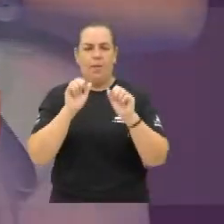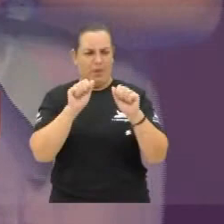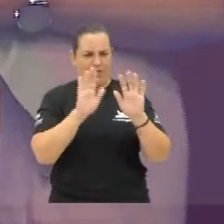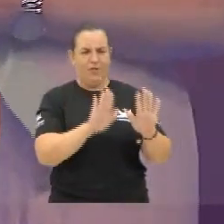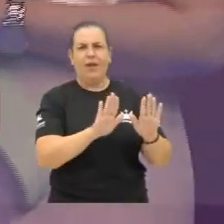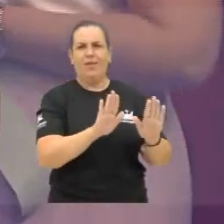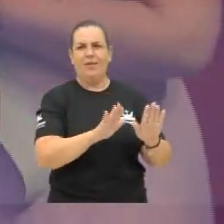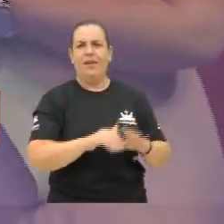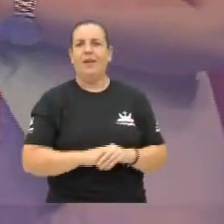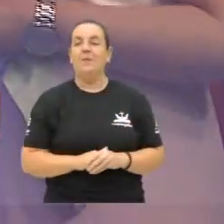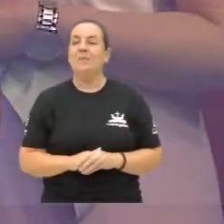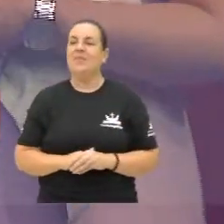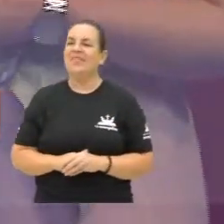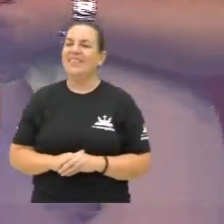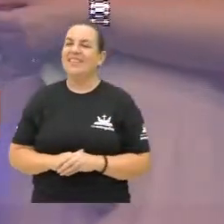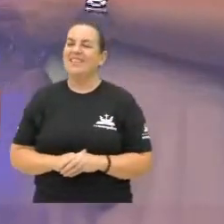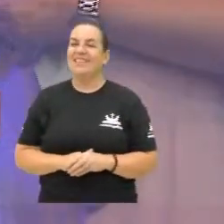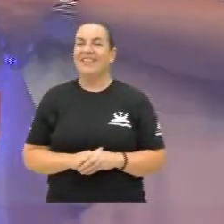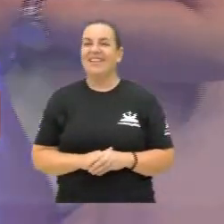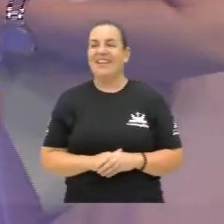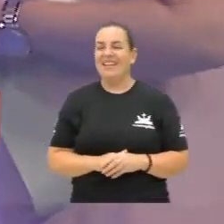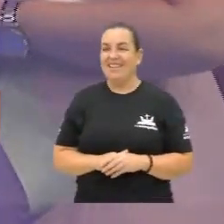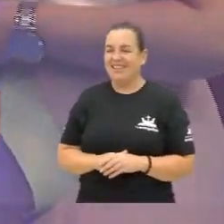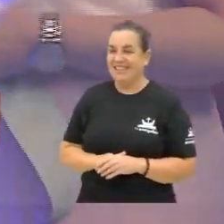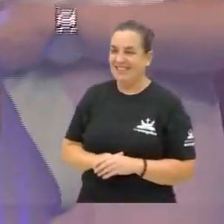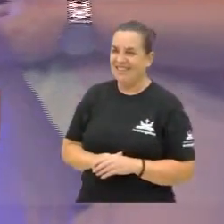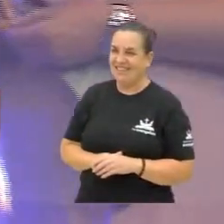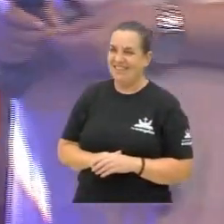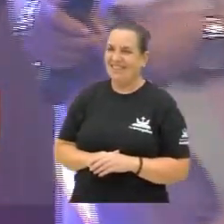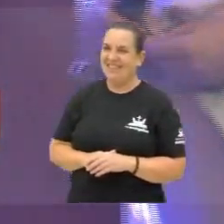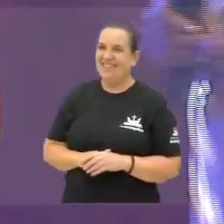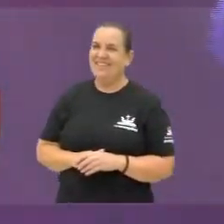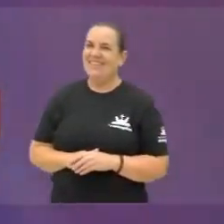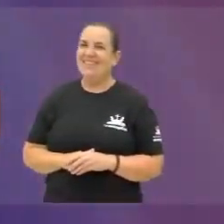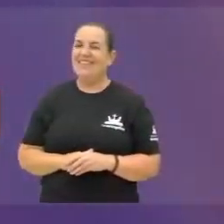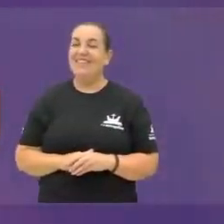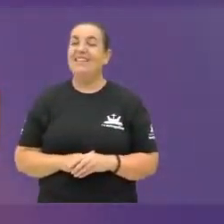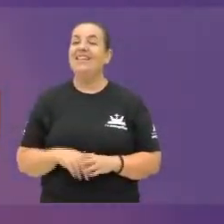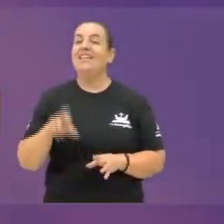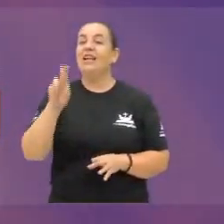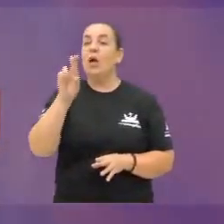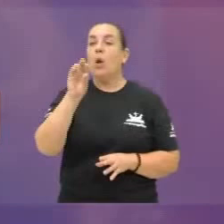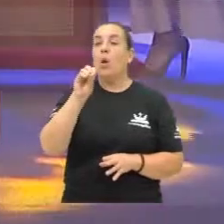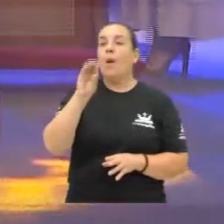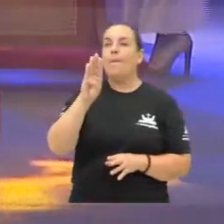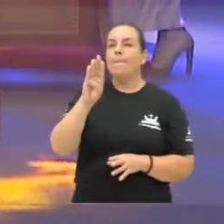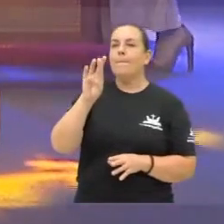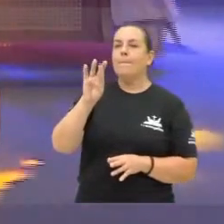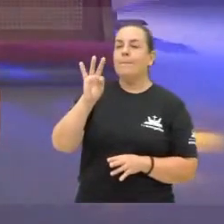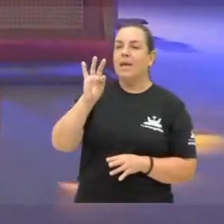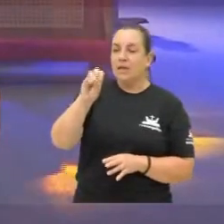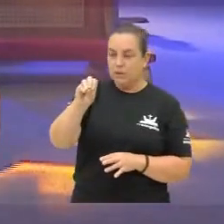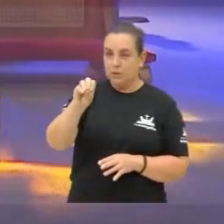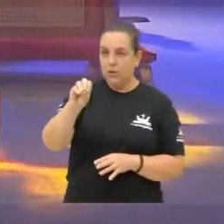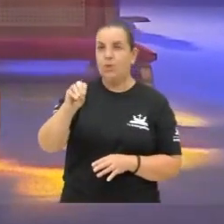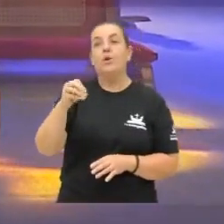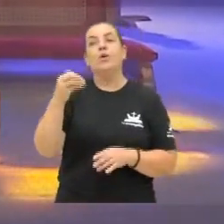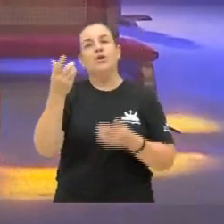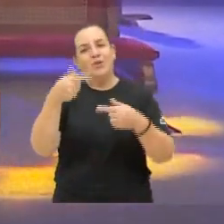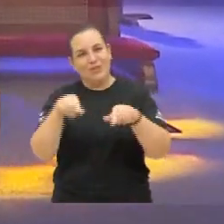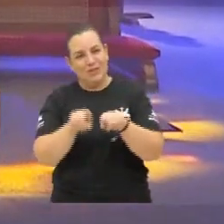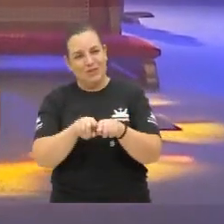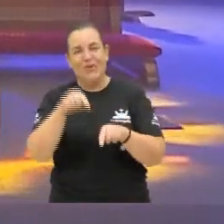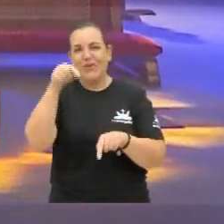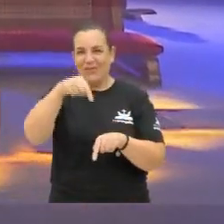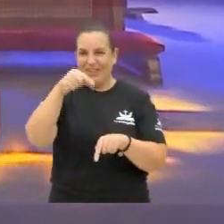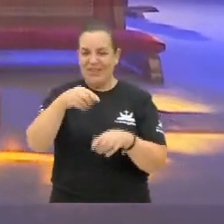aqui. Deixa eu ficar do lado de cá. E Roberto Tanus, pela segunda vez na noite de louvor,